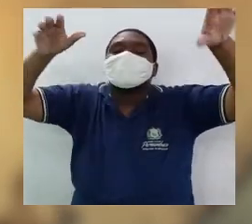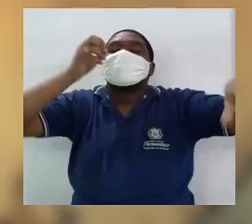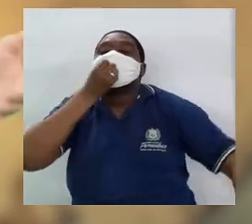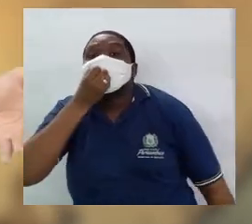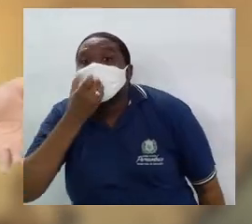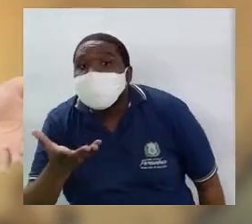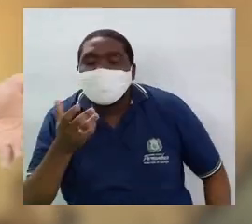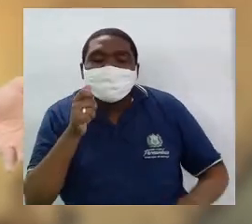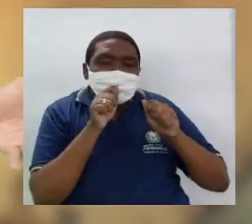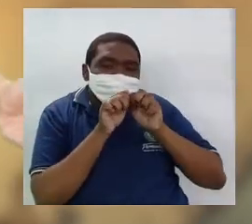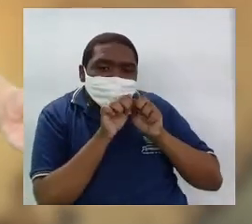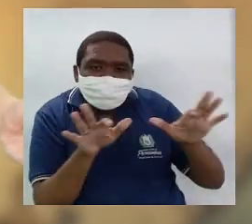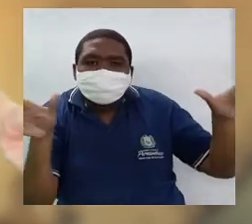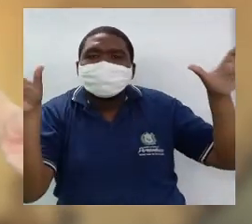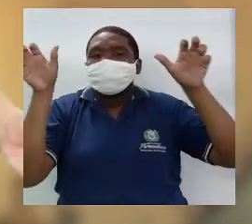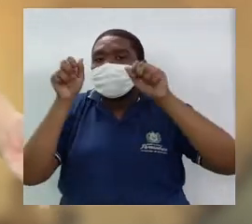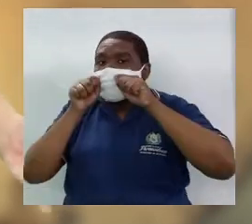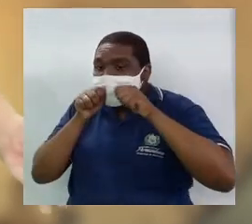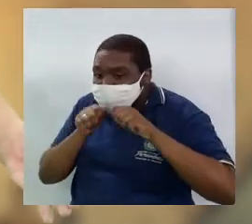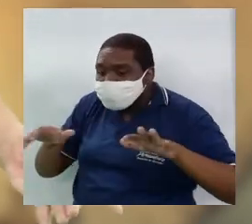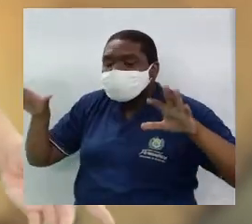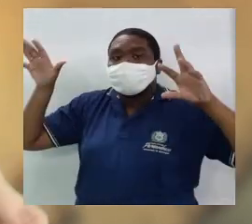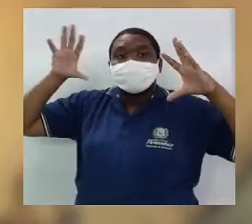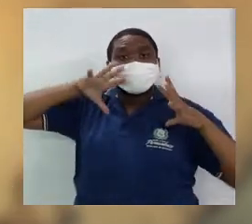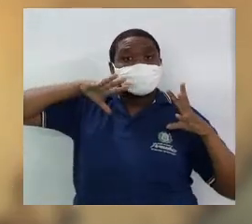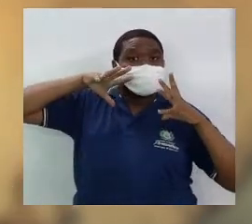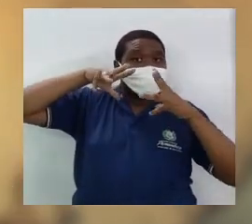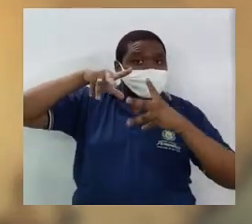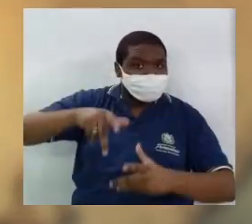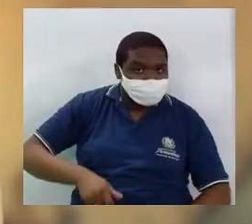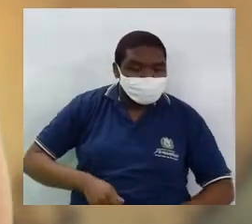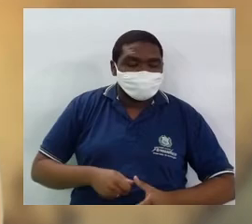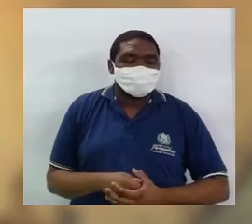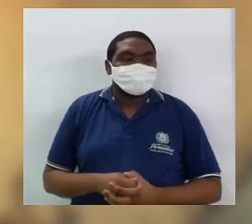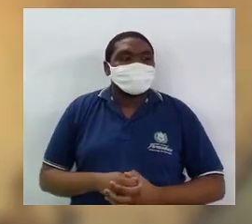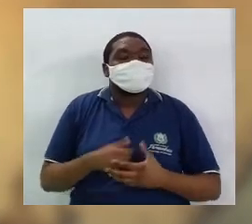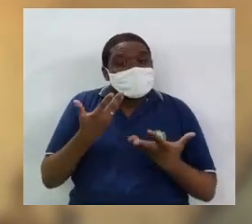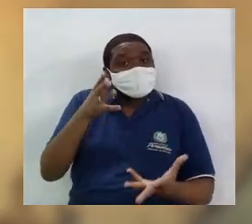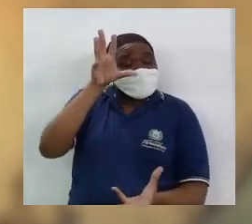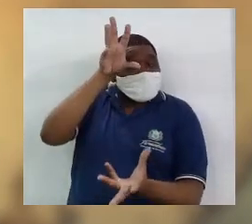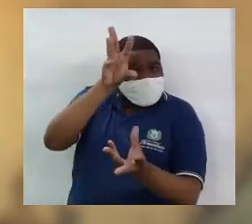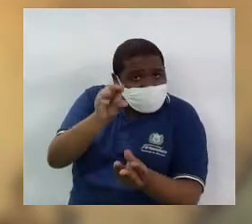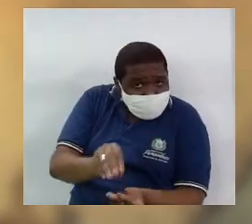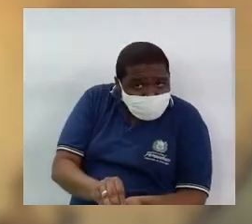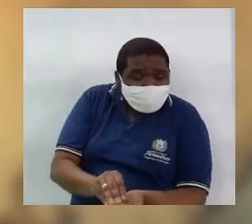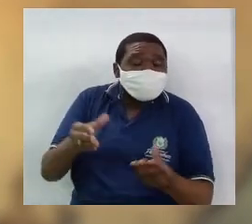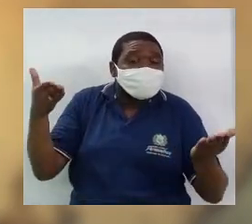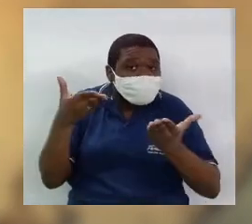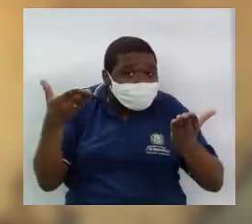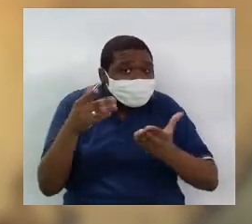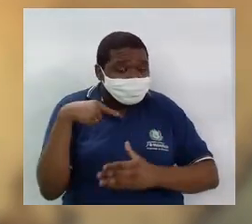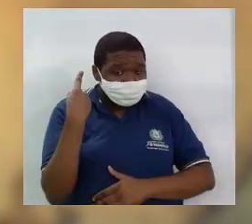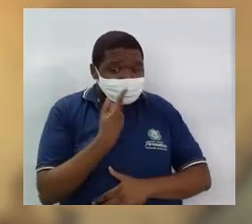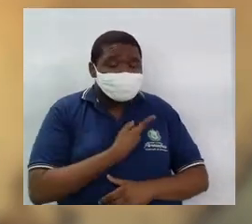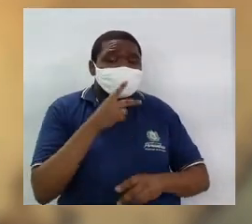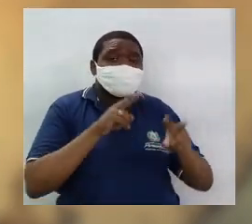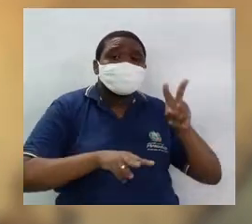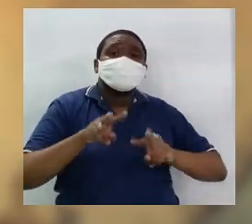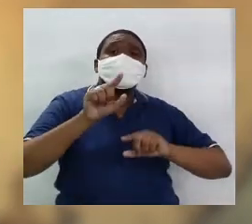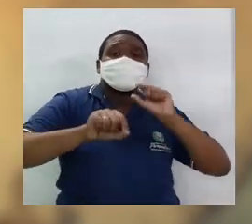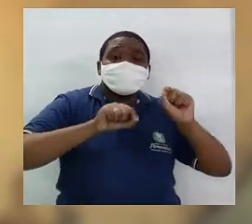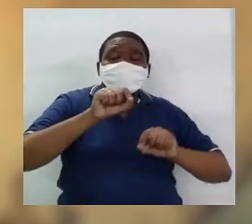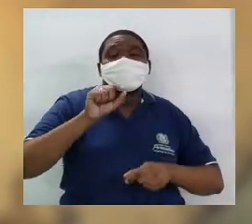o bem-estar à humanidade e a todos. Fazendo uma síntese de que nós vimos o que?